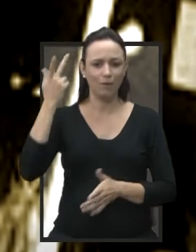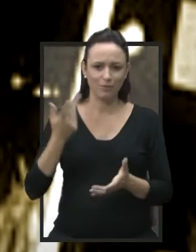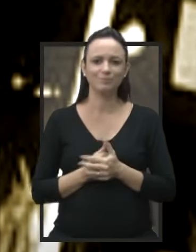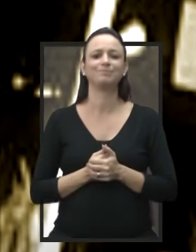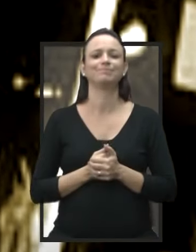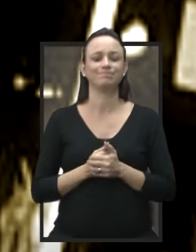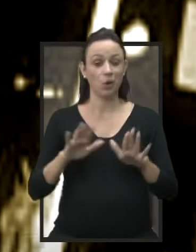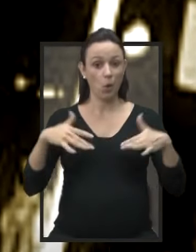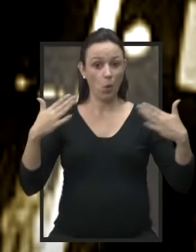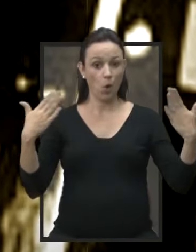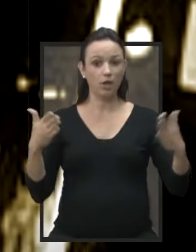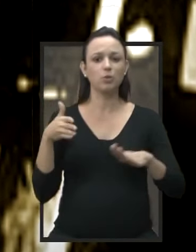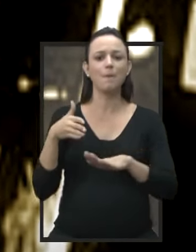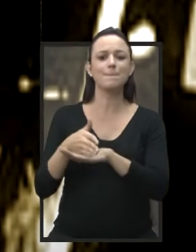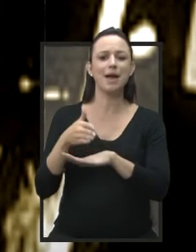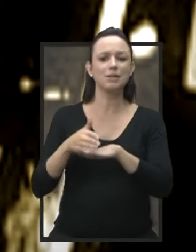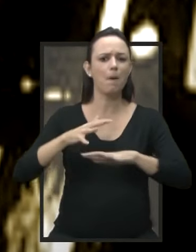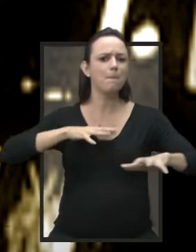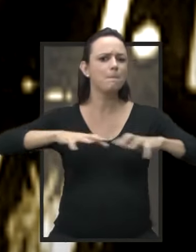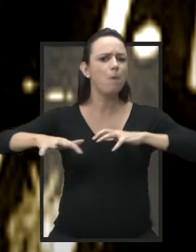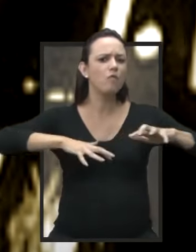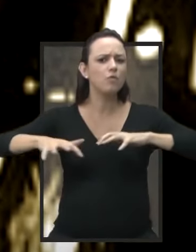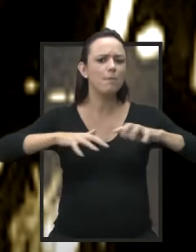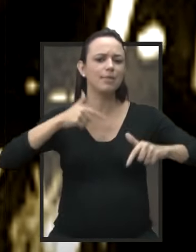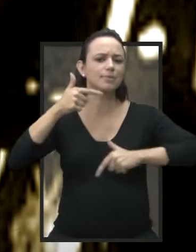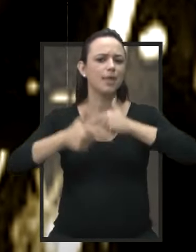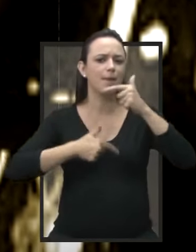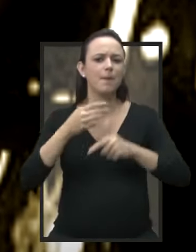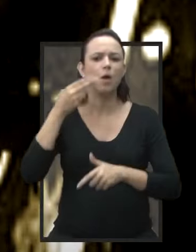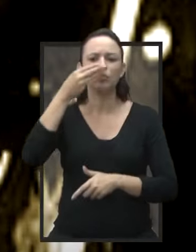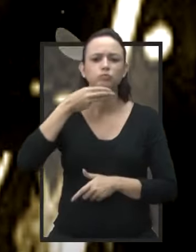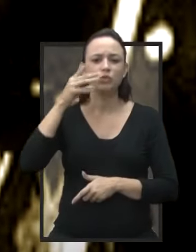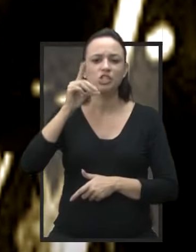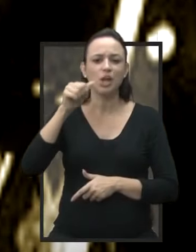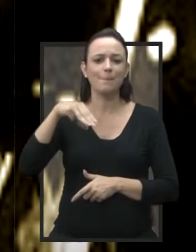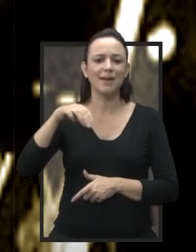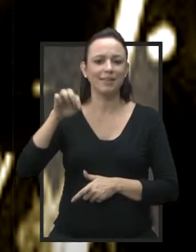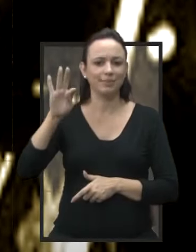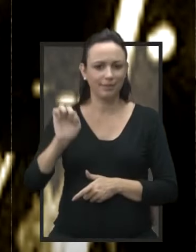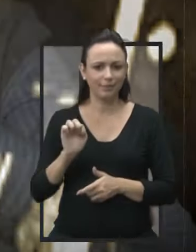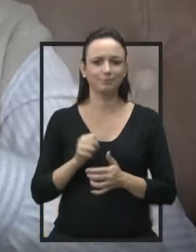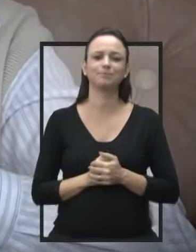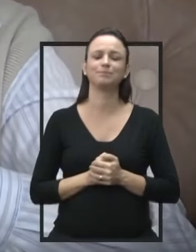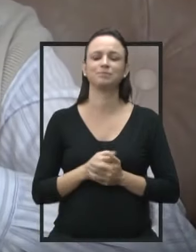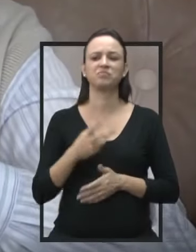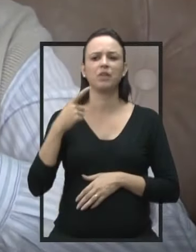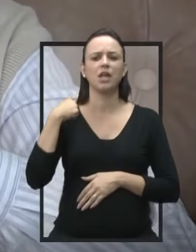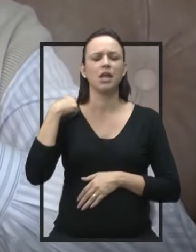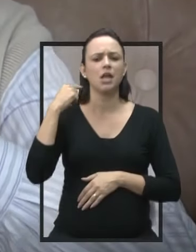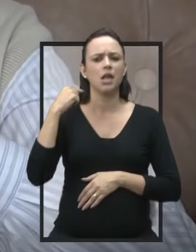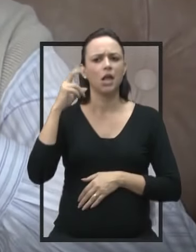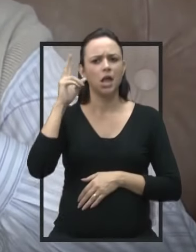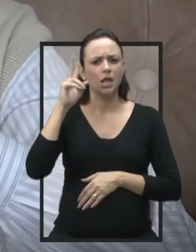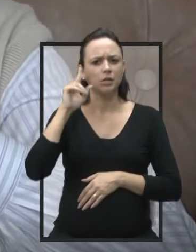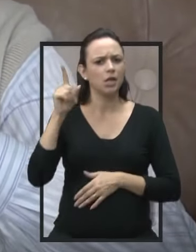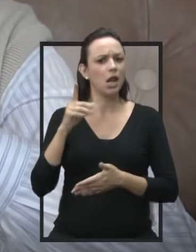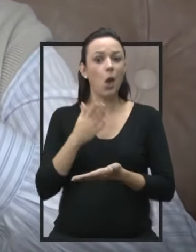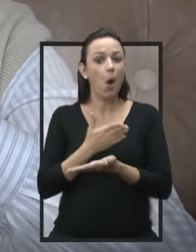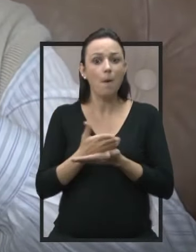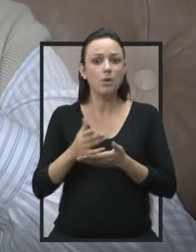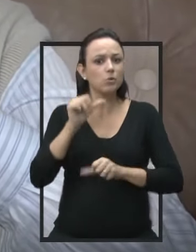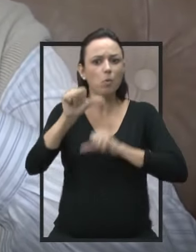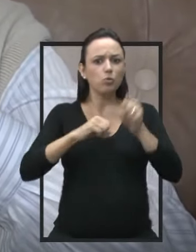e, mais ainda, quando participou de um movimento de trabalhadores na usina Diamante. Me recordo de que ele começou a